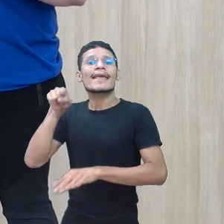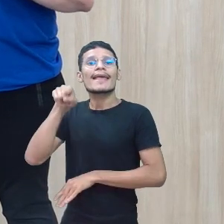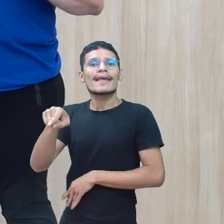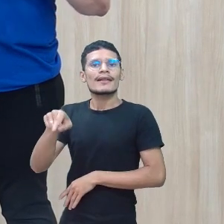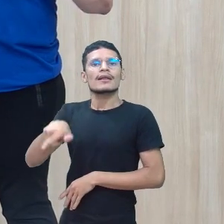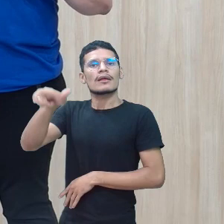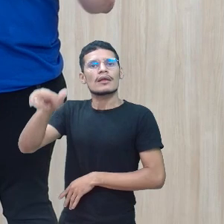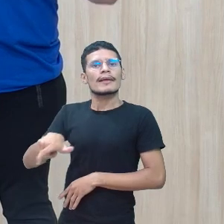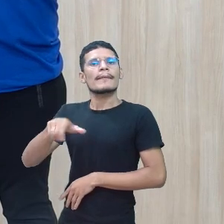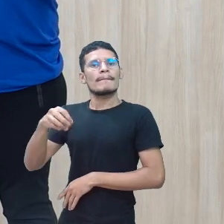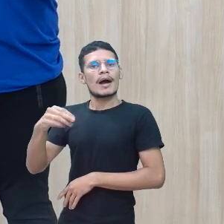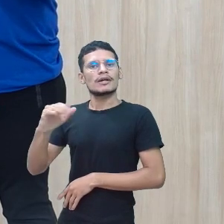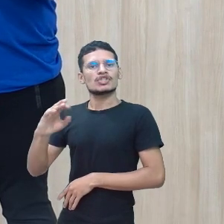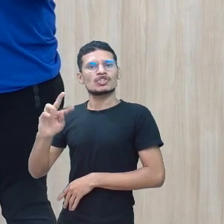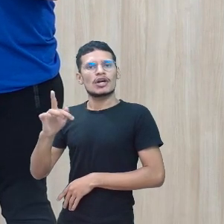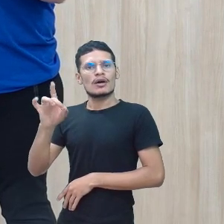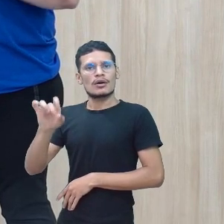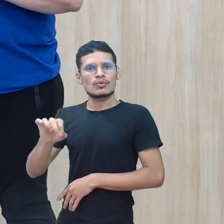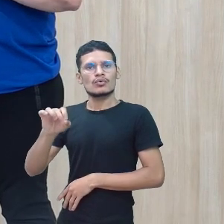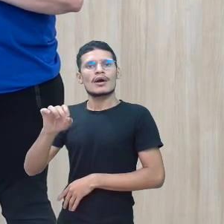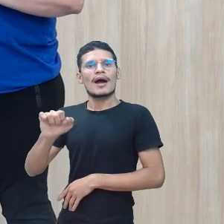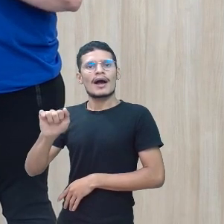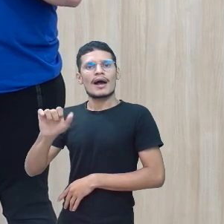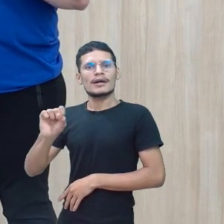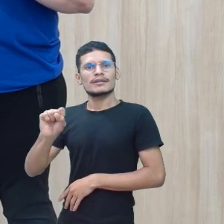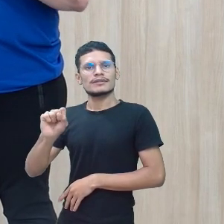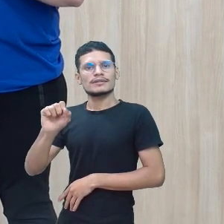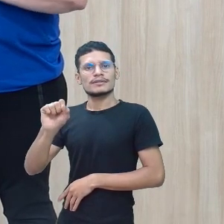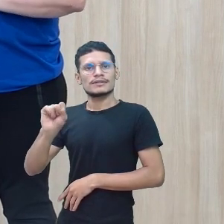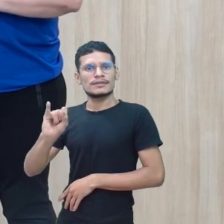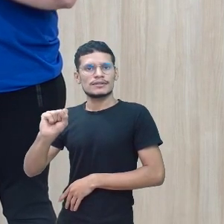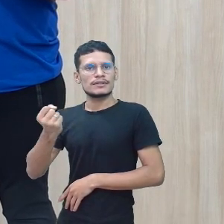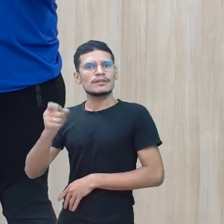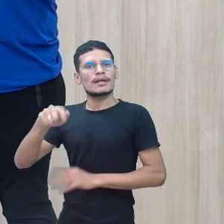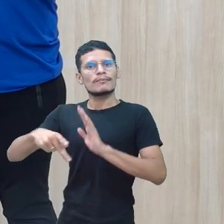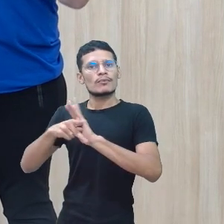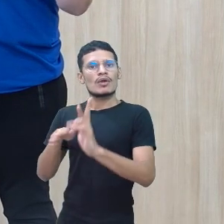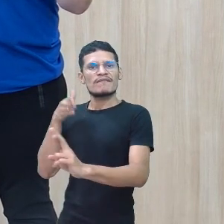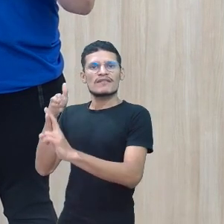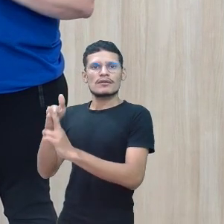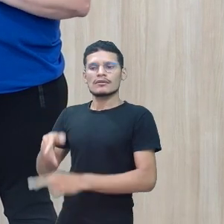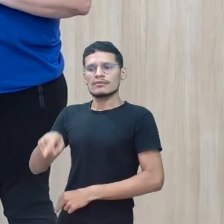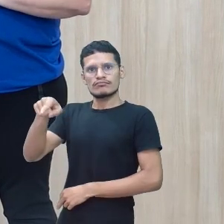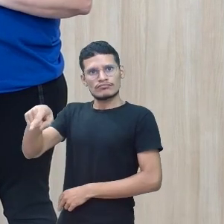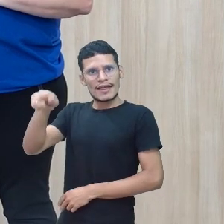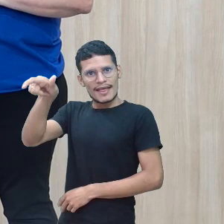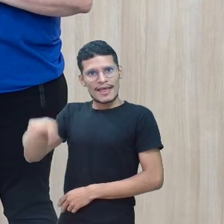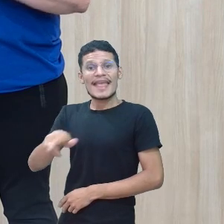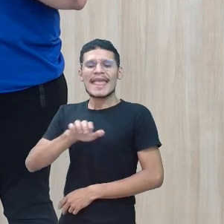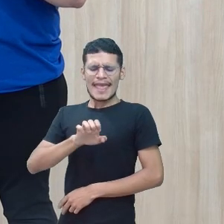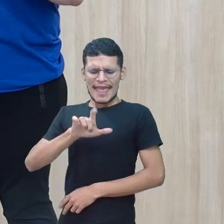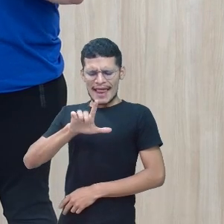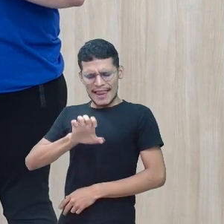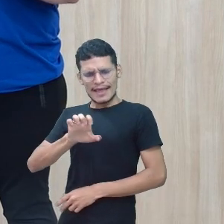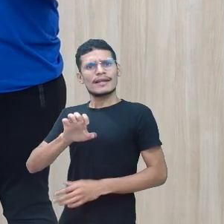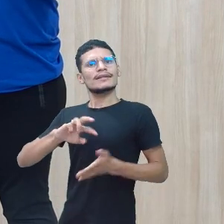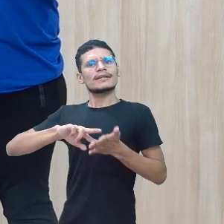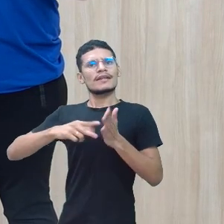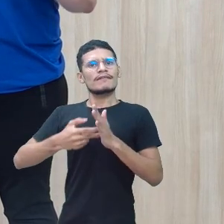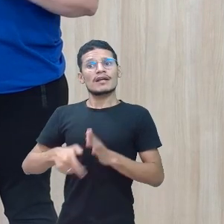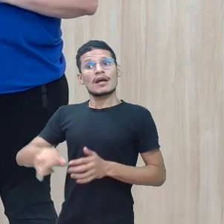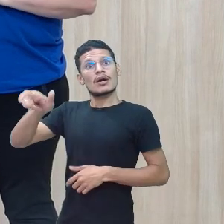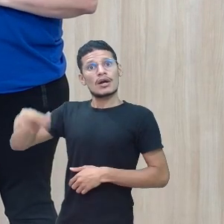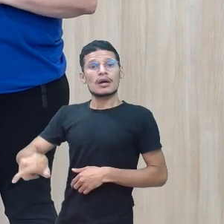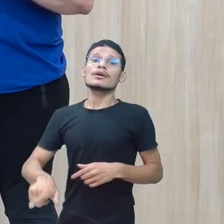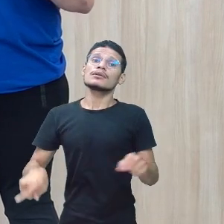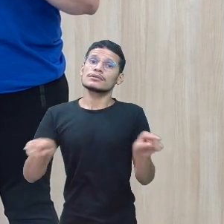era na coesão referencial. Ele, esse pronome se refere a Machado de Assis. Eu usei o exemplo também do